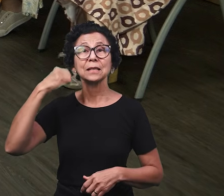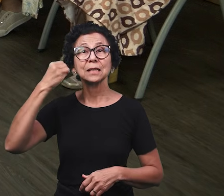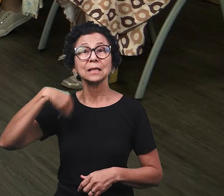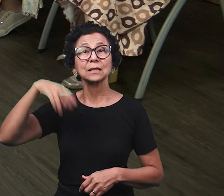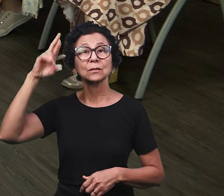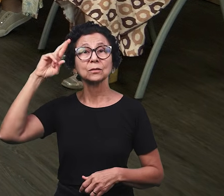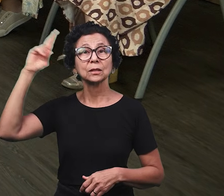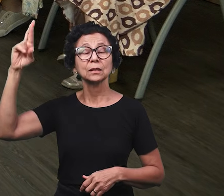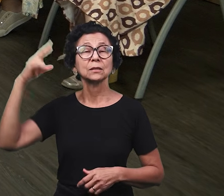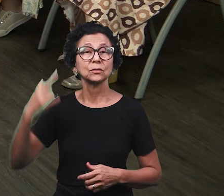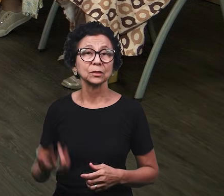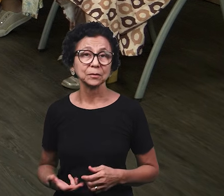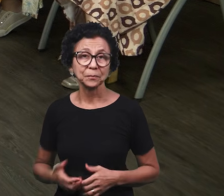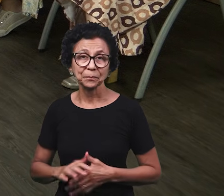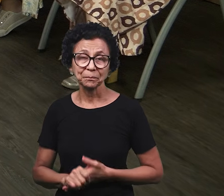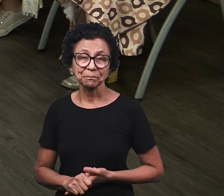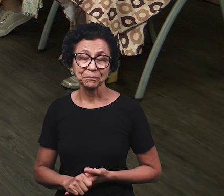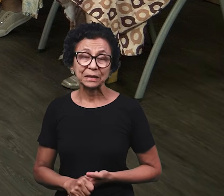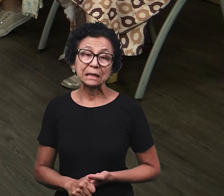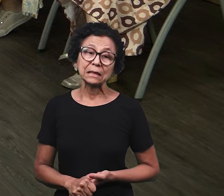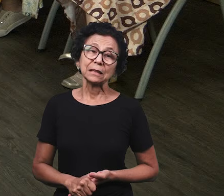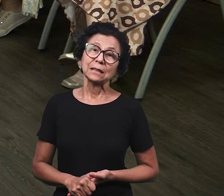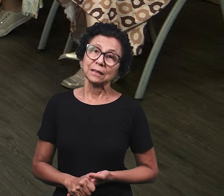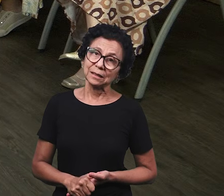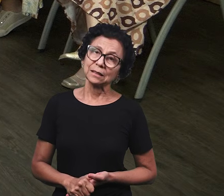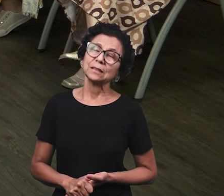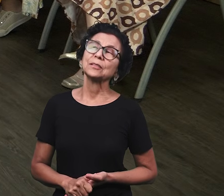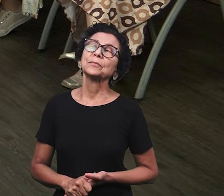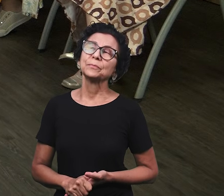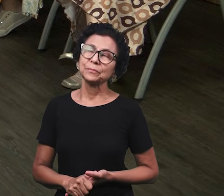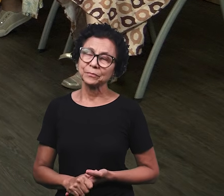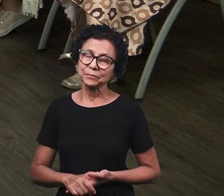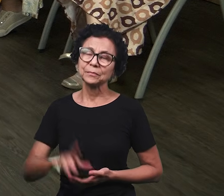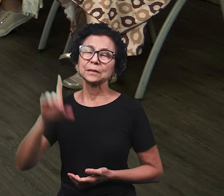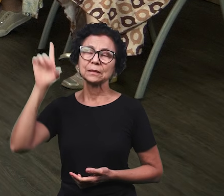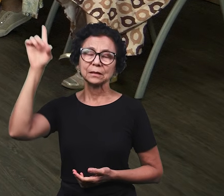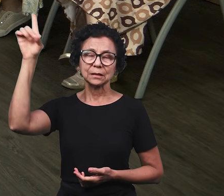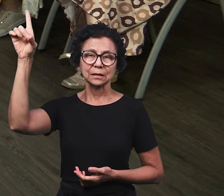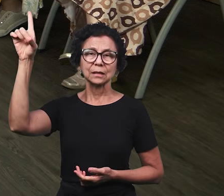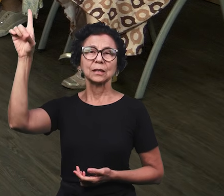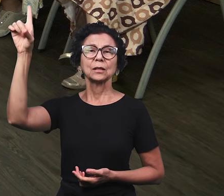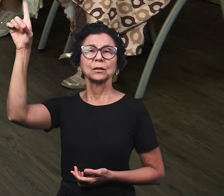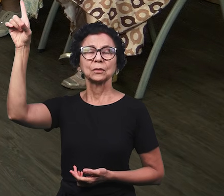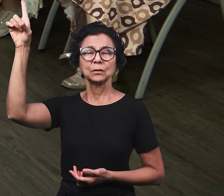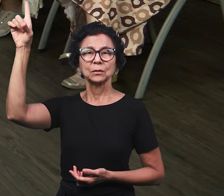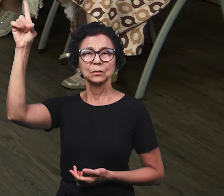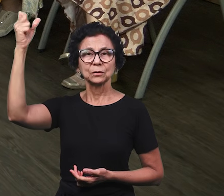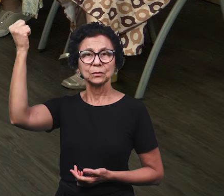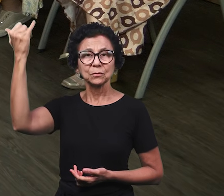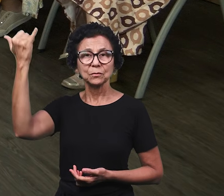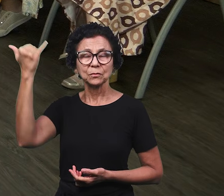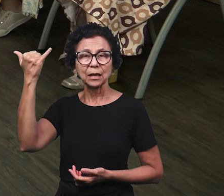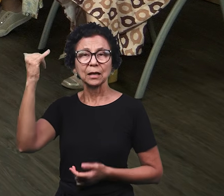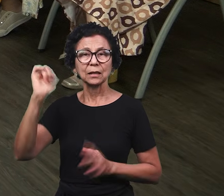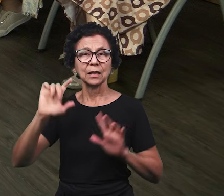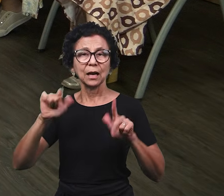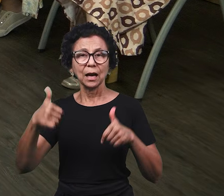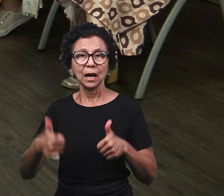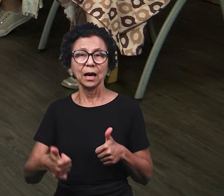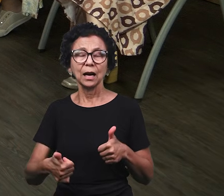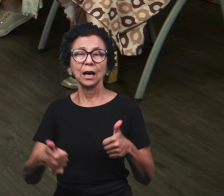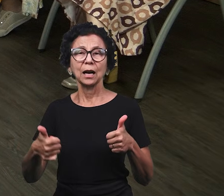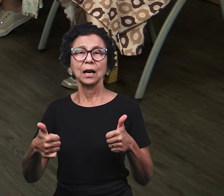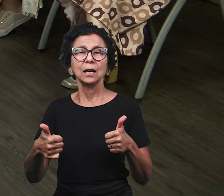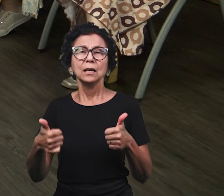Deus mais, eu preciso ter uma experiência, ver um anjo, E muitas vezes, Deus, ele se revela